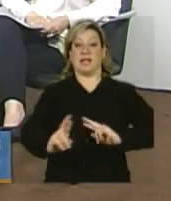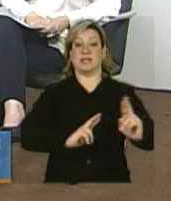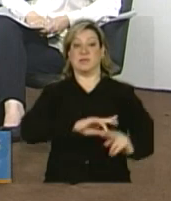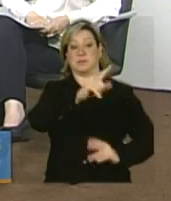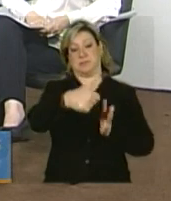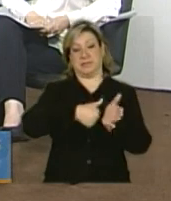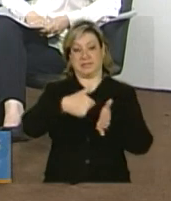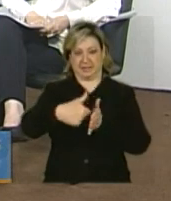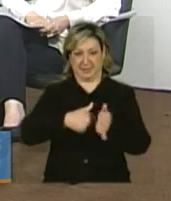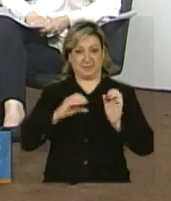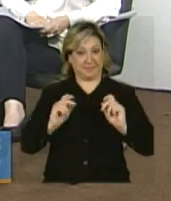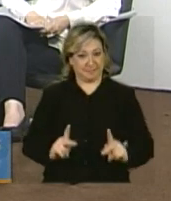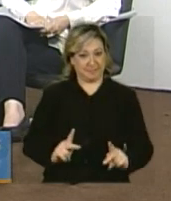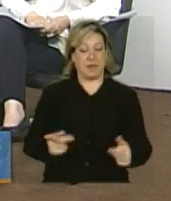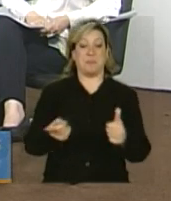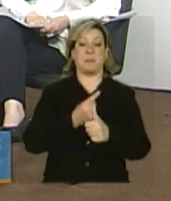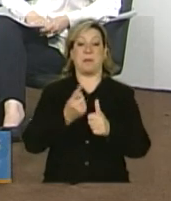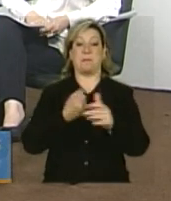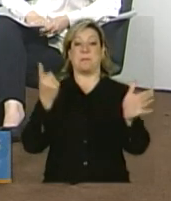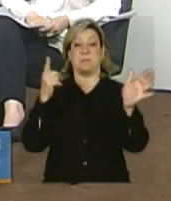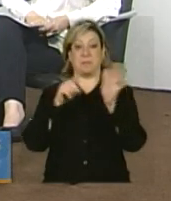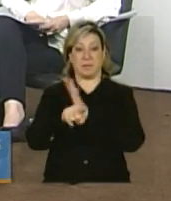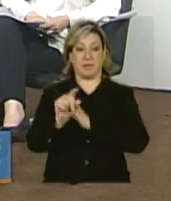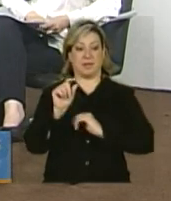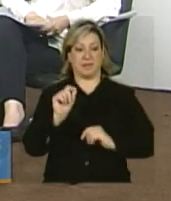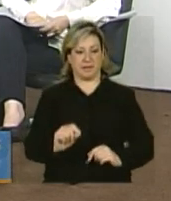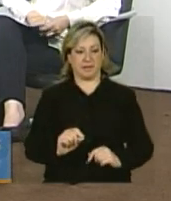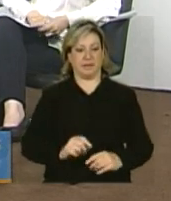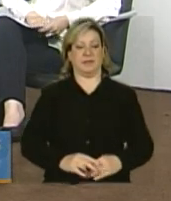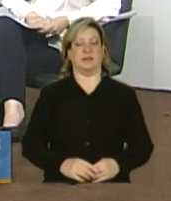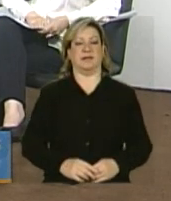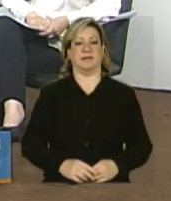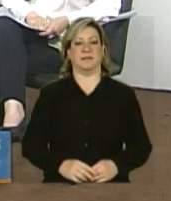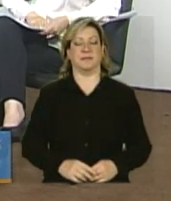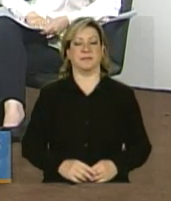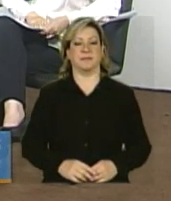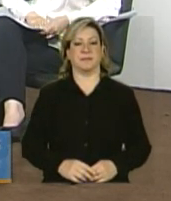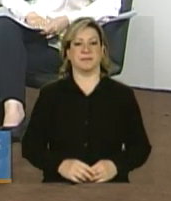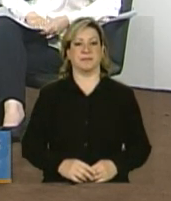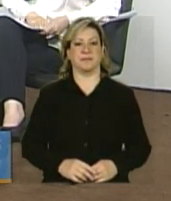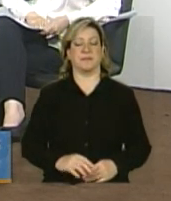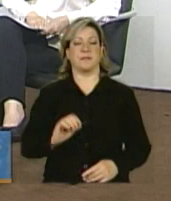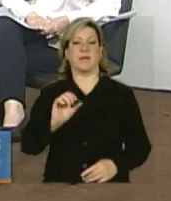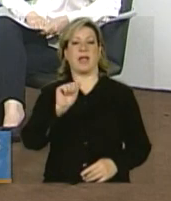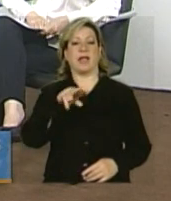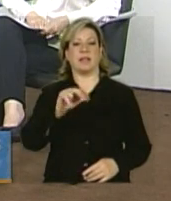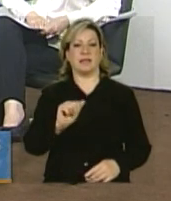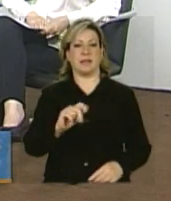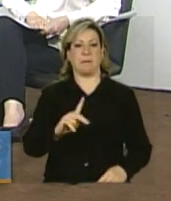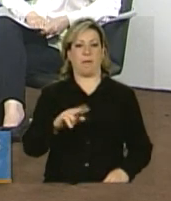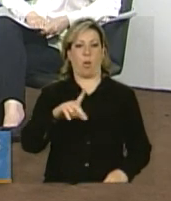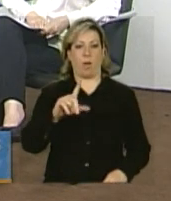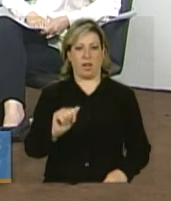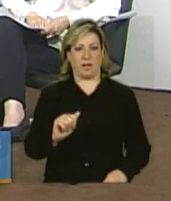responder. Vamos lá, vou fazer a primeira pergunta para Deuscreide. Ana Paula Sá,